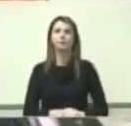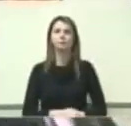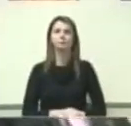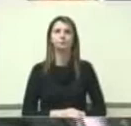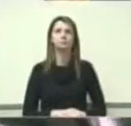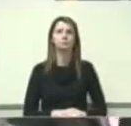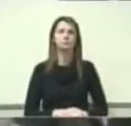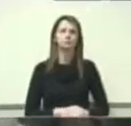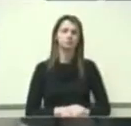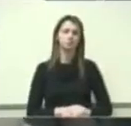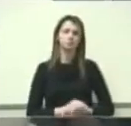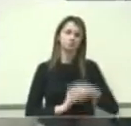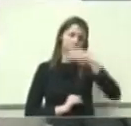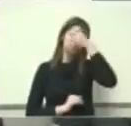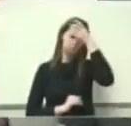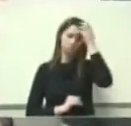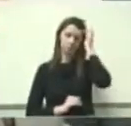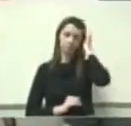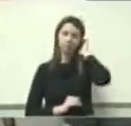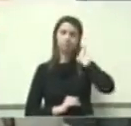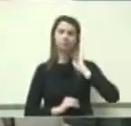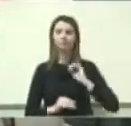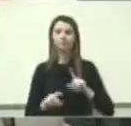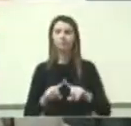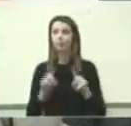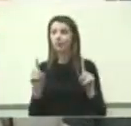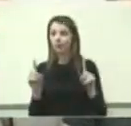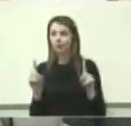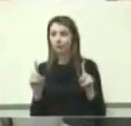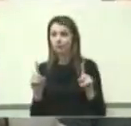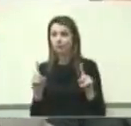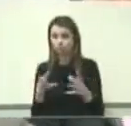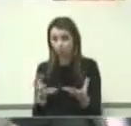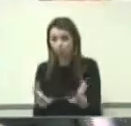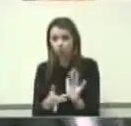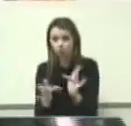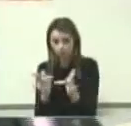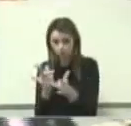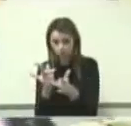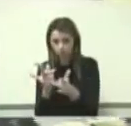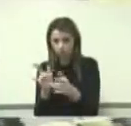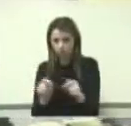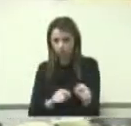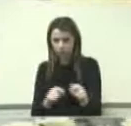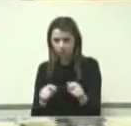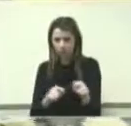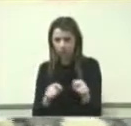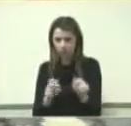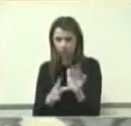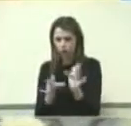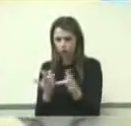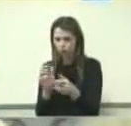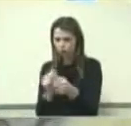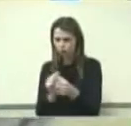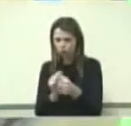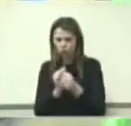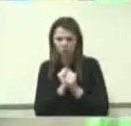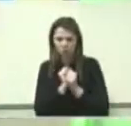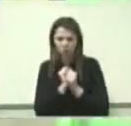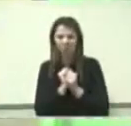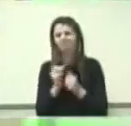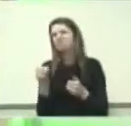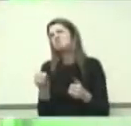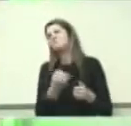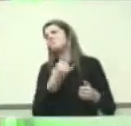mas quando Jesus está no controle irmão não interessa a crise